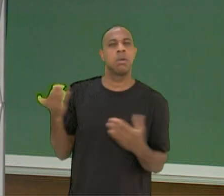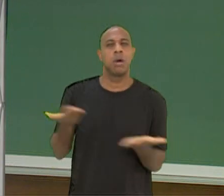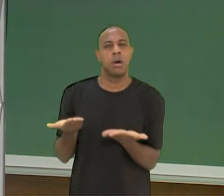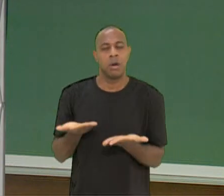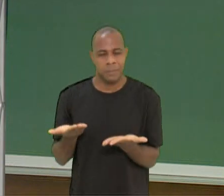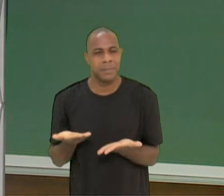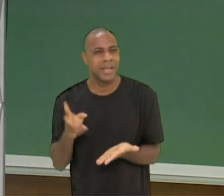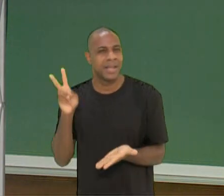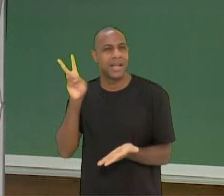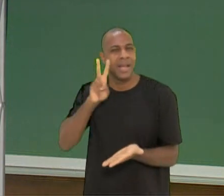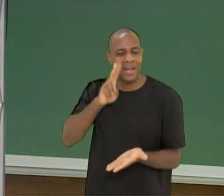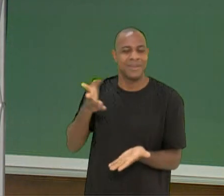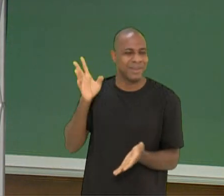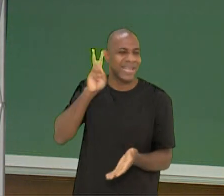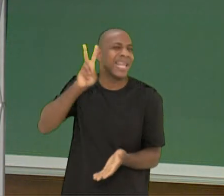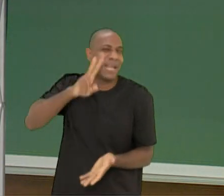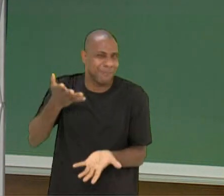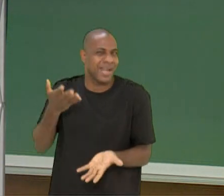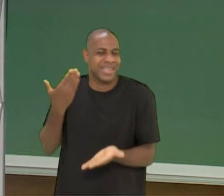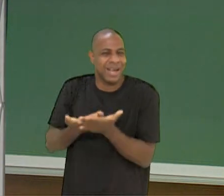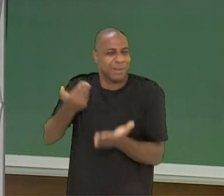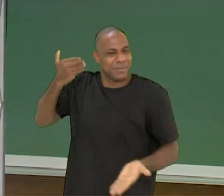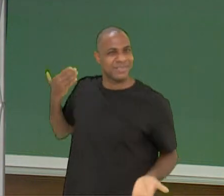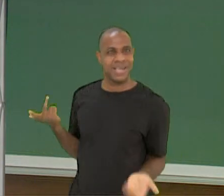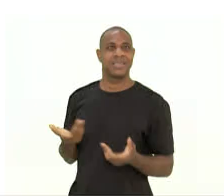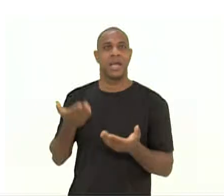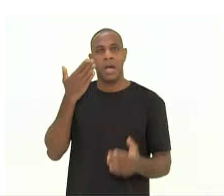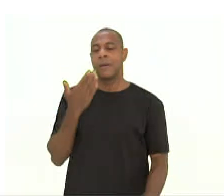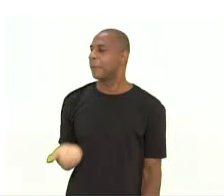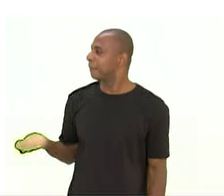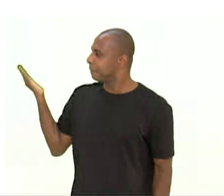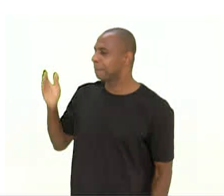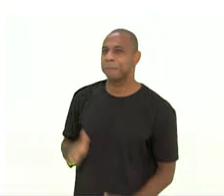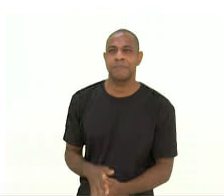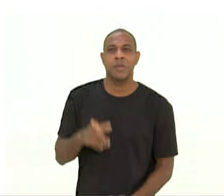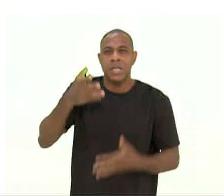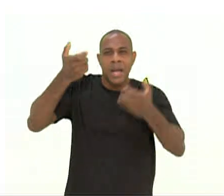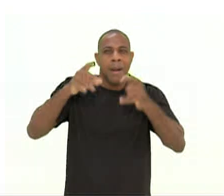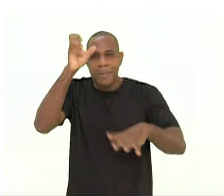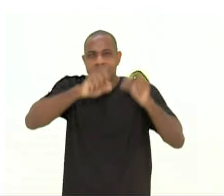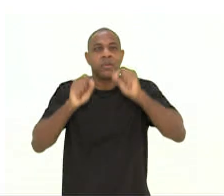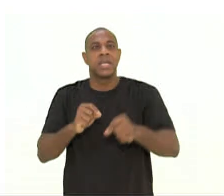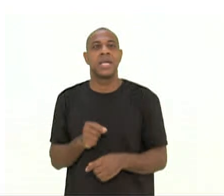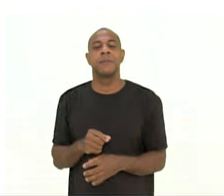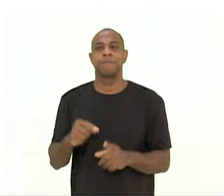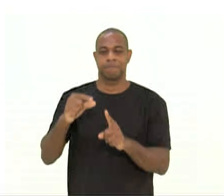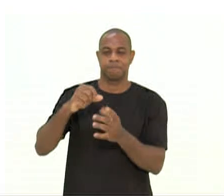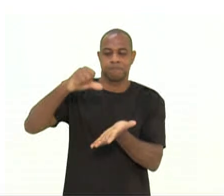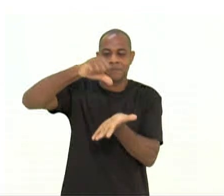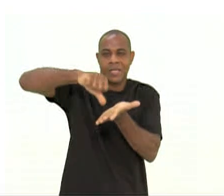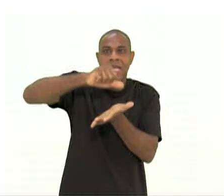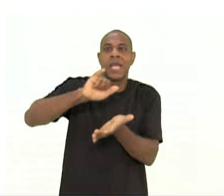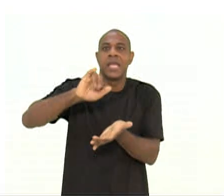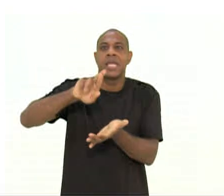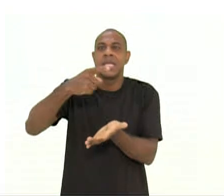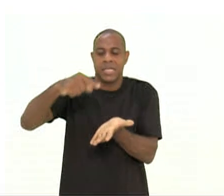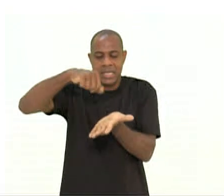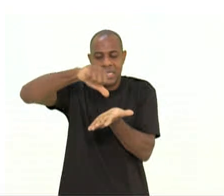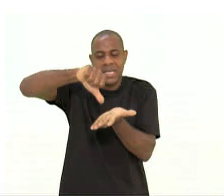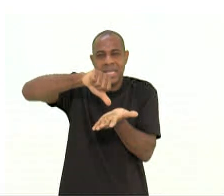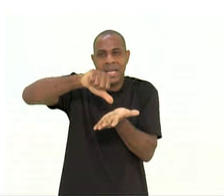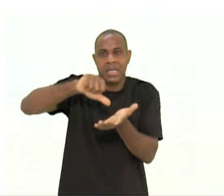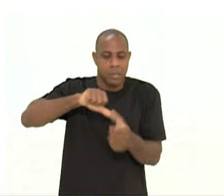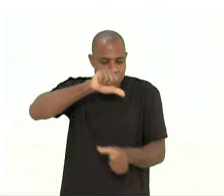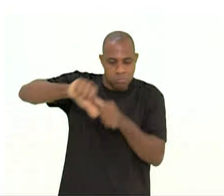já que você quer aprender, está concentradinho, vamos lá. Você viu na última aula Irã e Afeganistão que passaram por